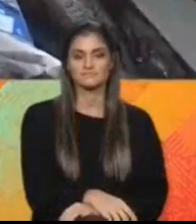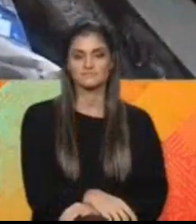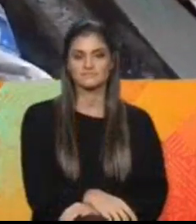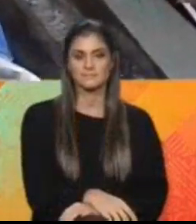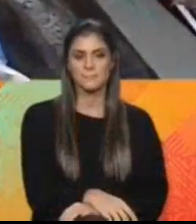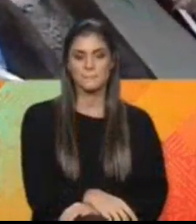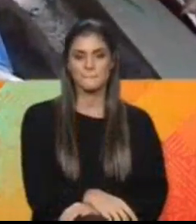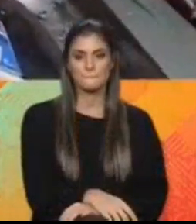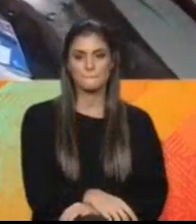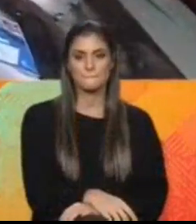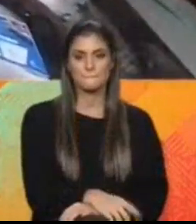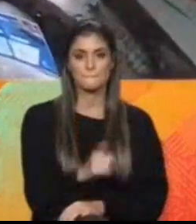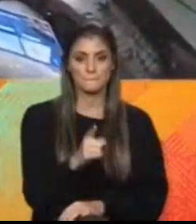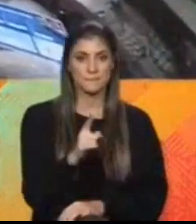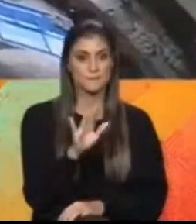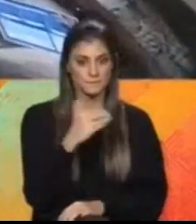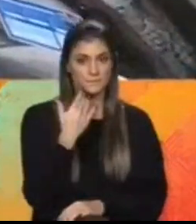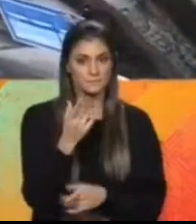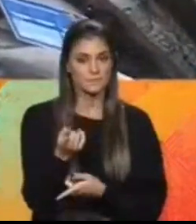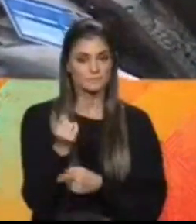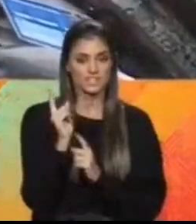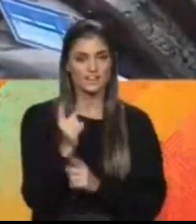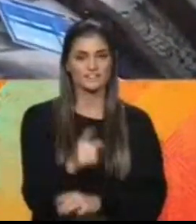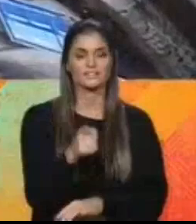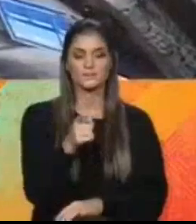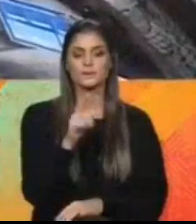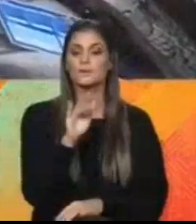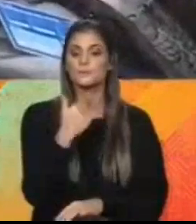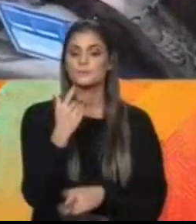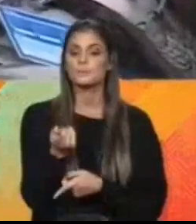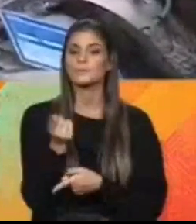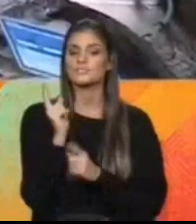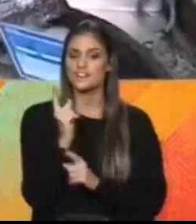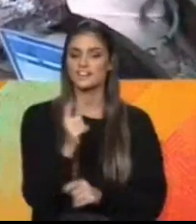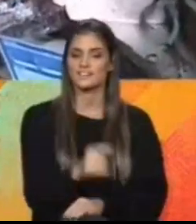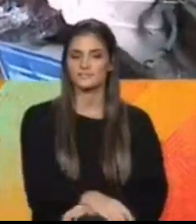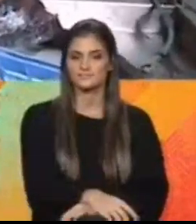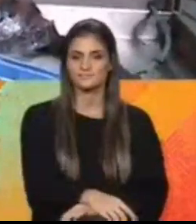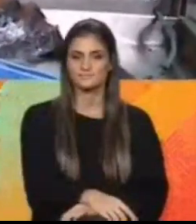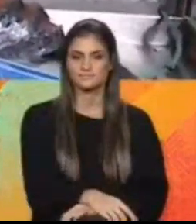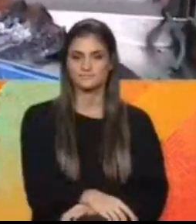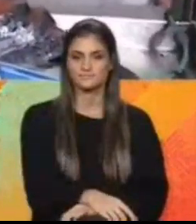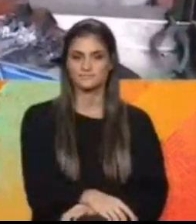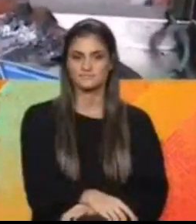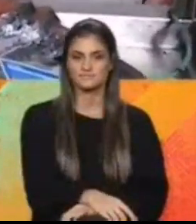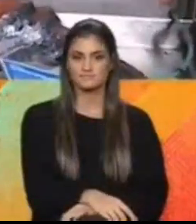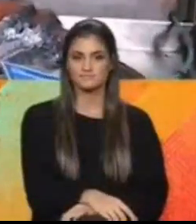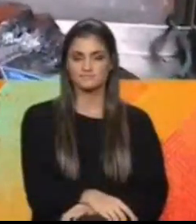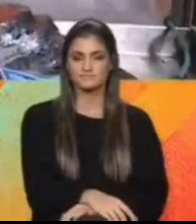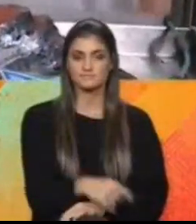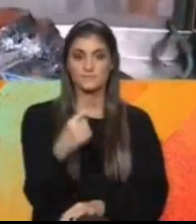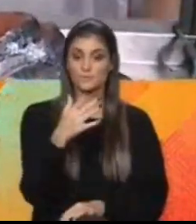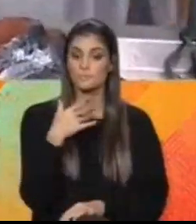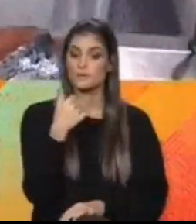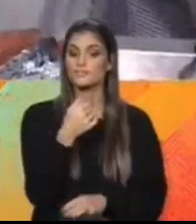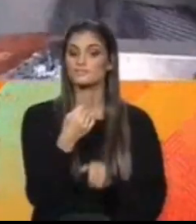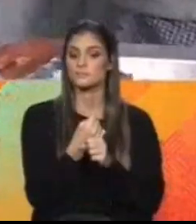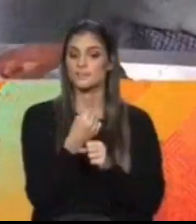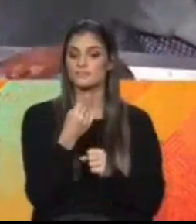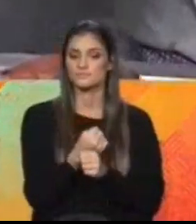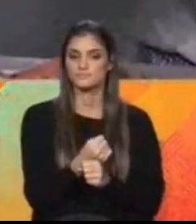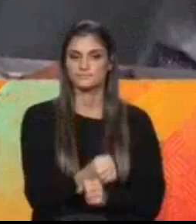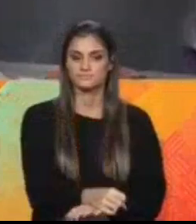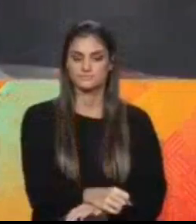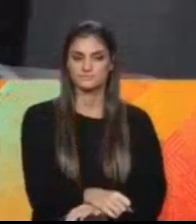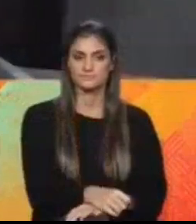Mas tem jeito para pescar, mas tem jeito para pescar, e teve um belo trabalho.